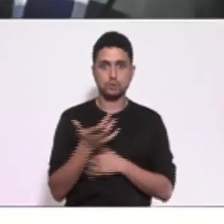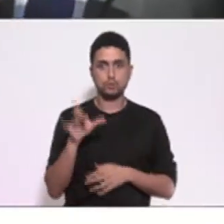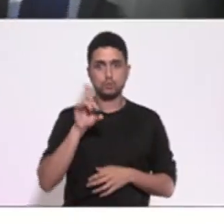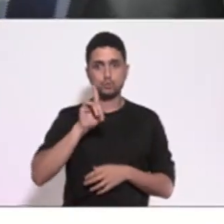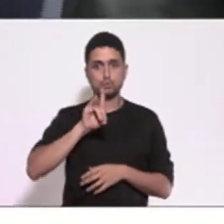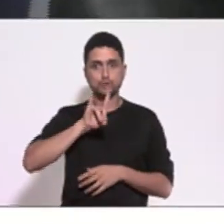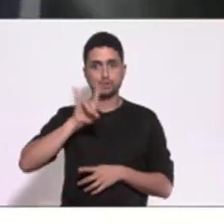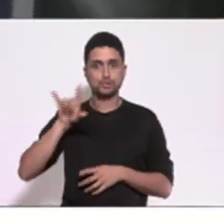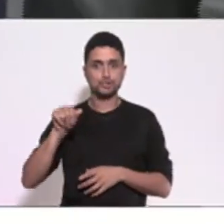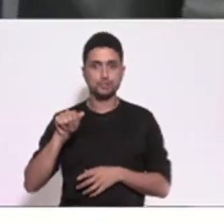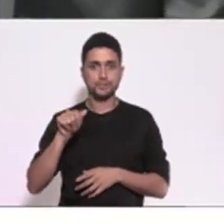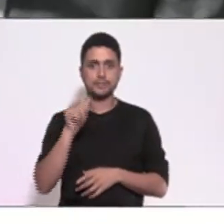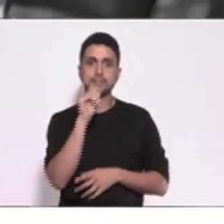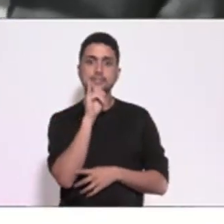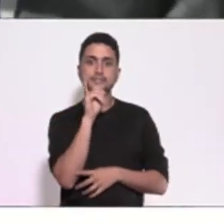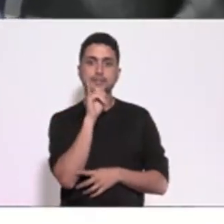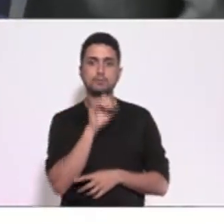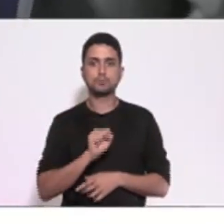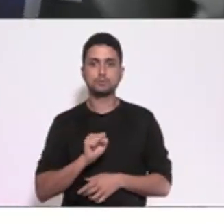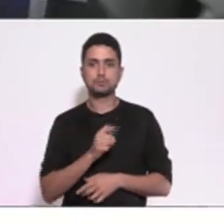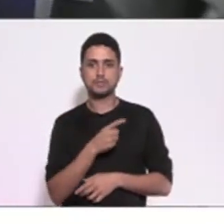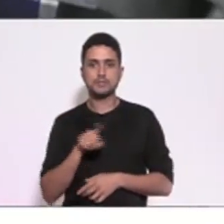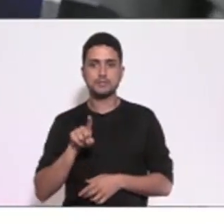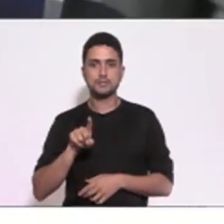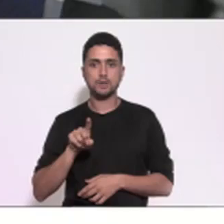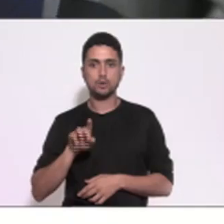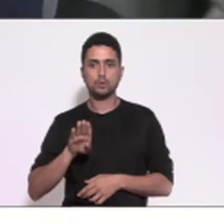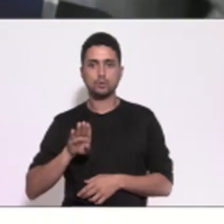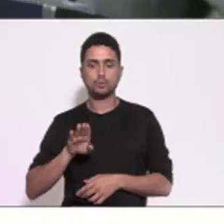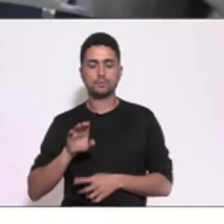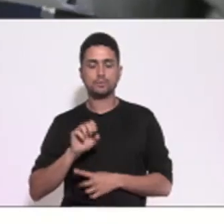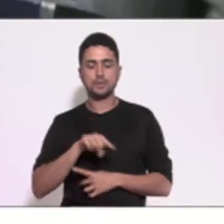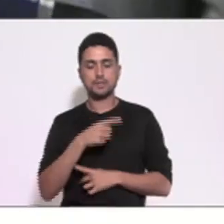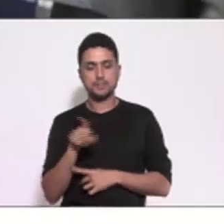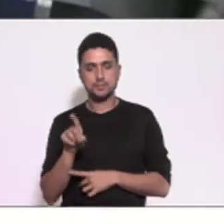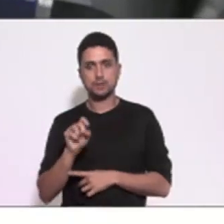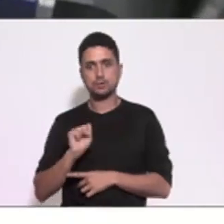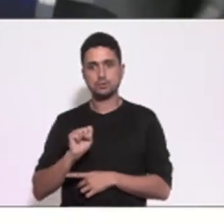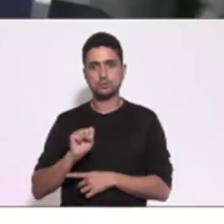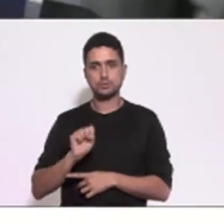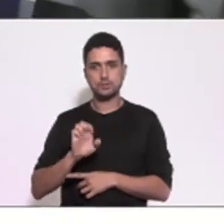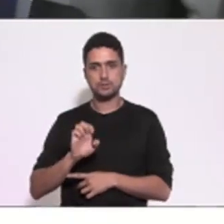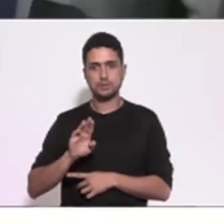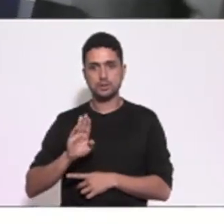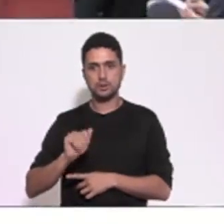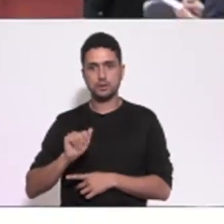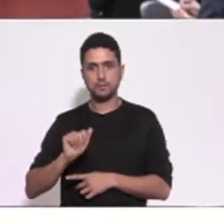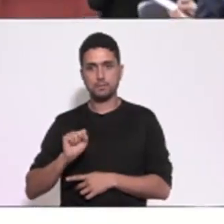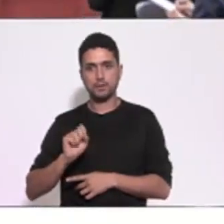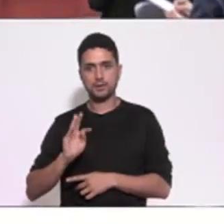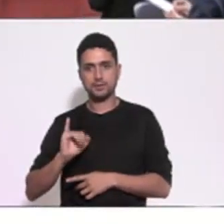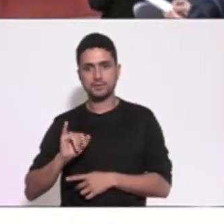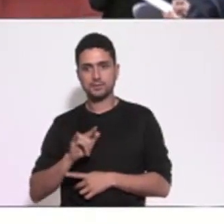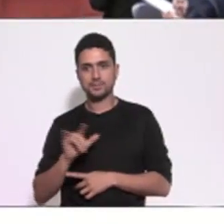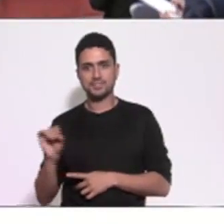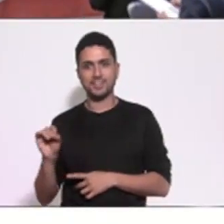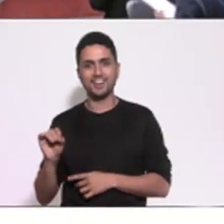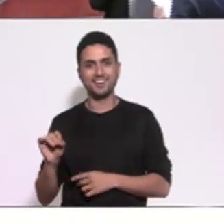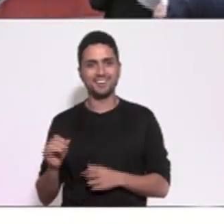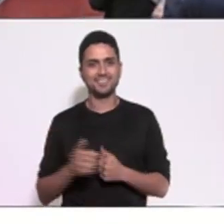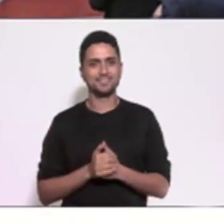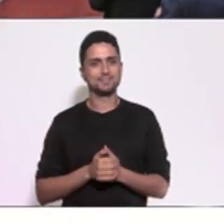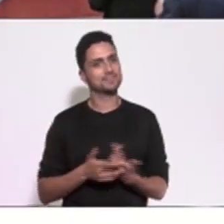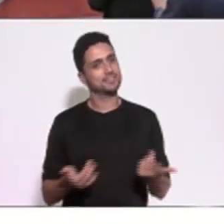como, por exemplo, São Sebastião ou São Jorge, estão juntos Ogum e Oxóssi. Exatamente. Não